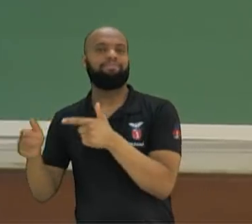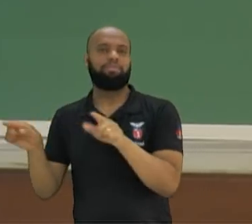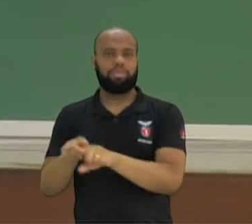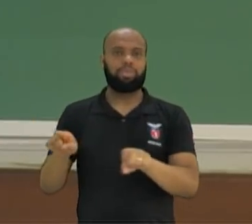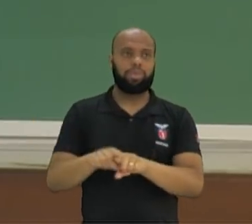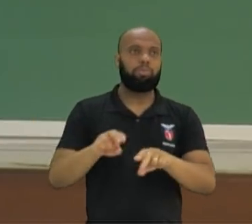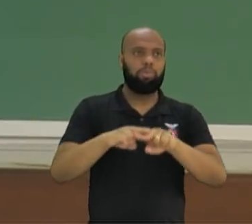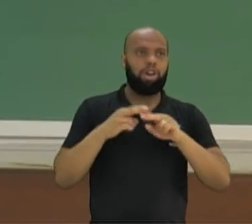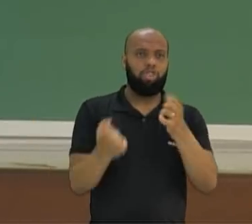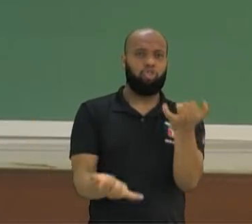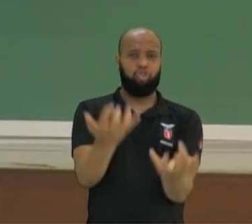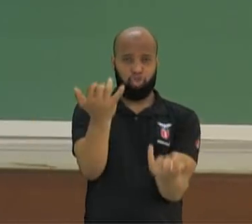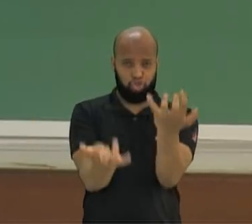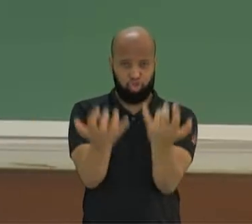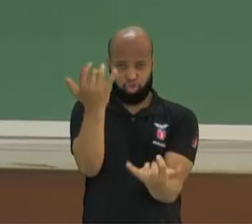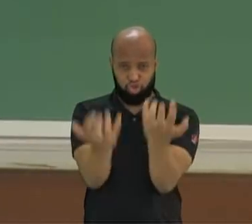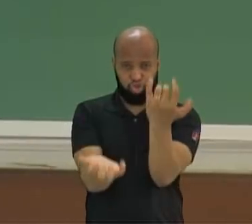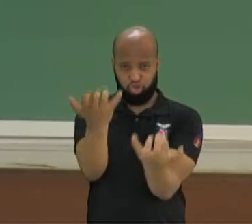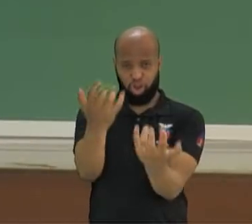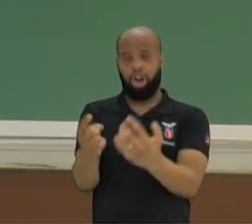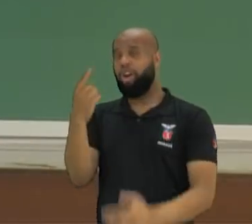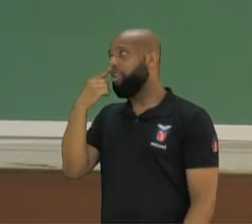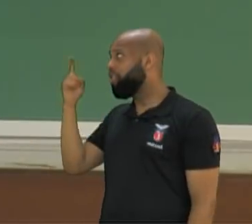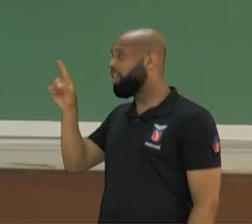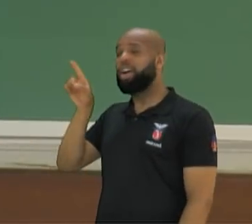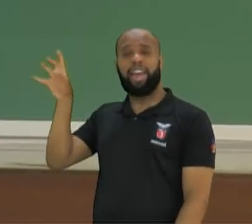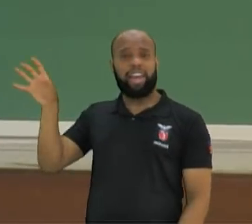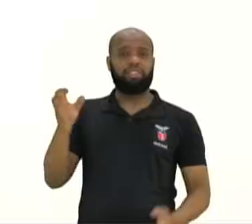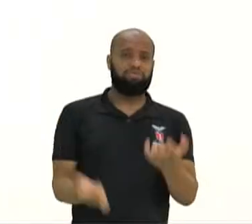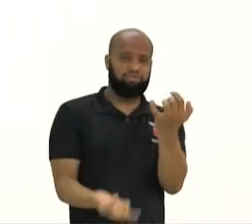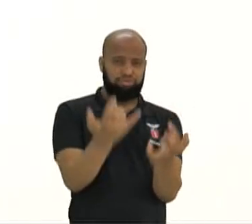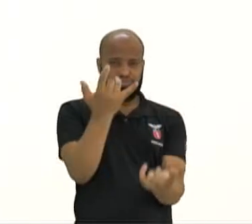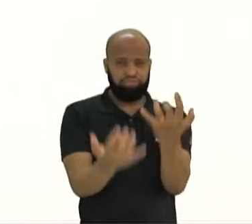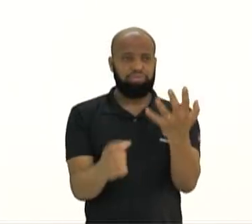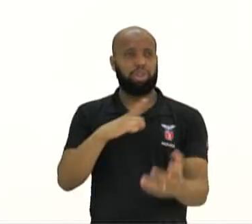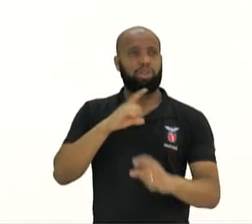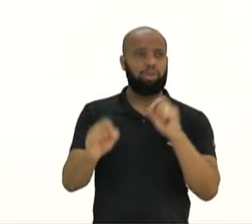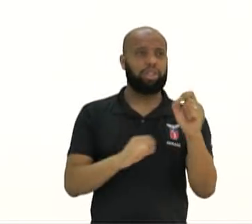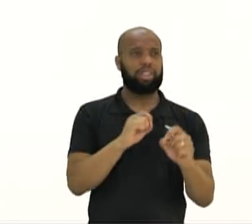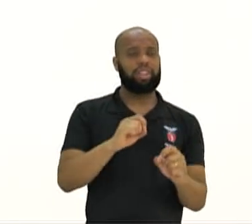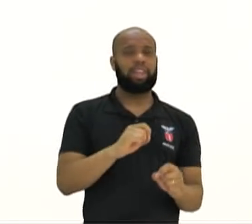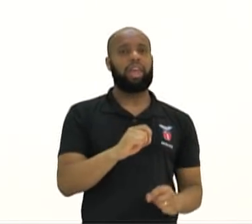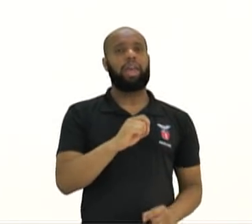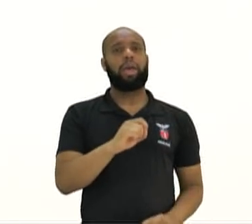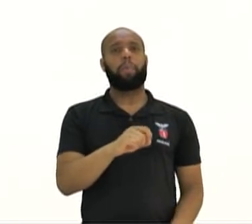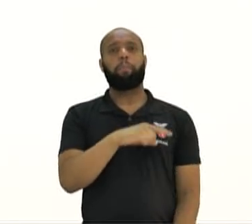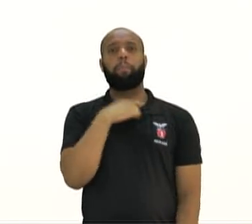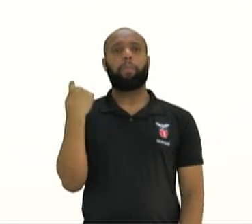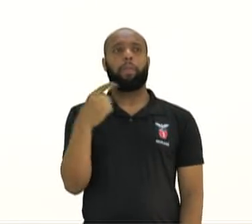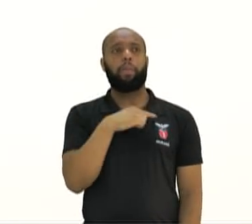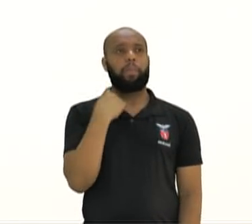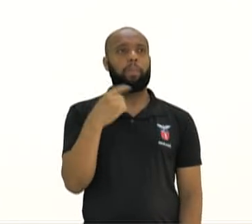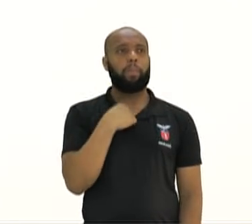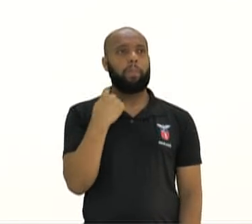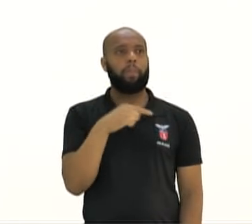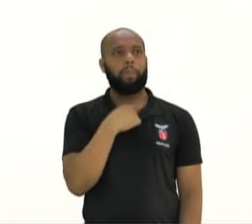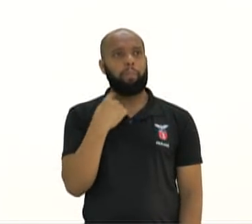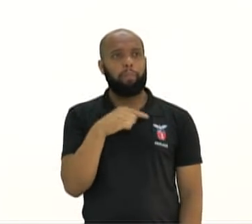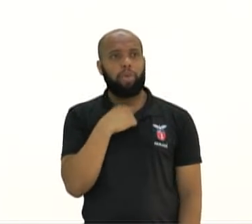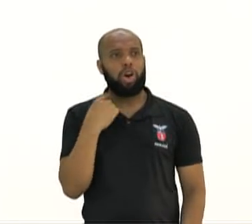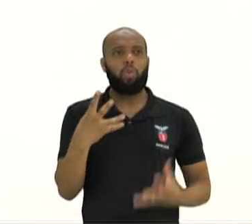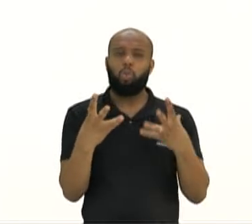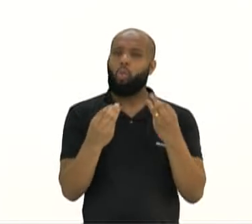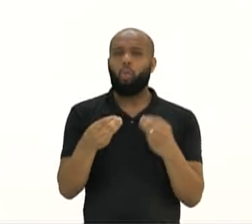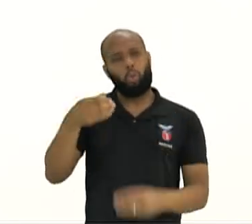esses incêndios. E esses incêndios, né, mataram pelo menos 56 mil cabeças de gado,